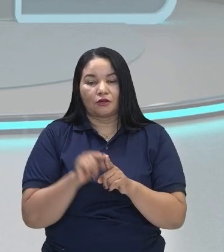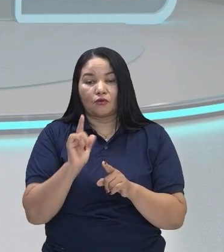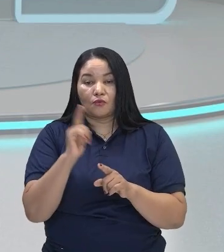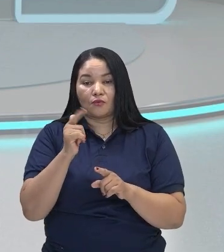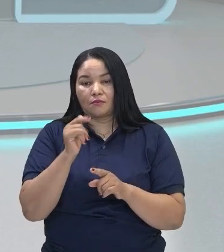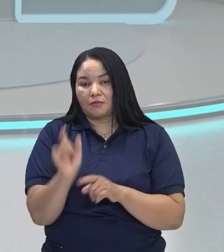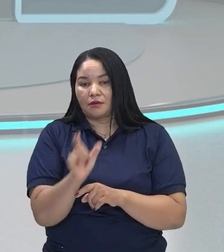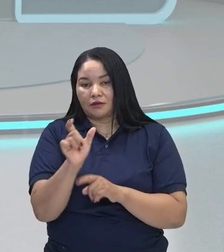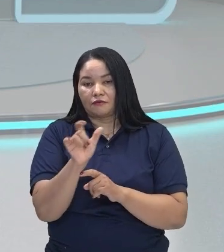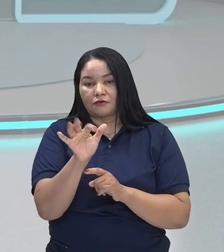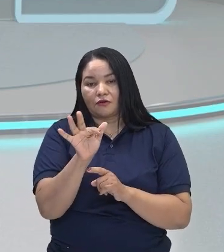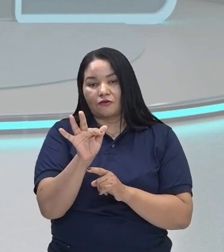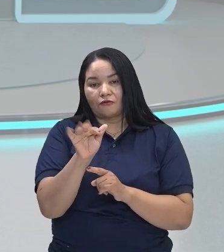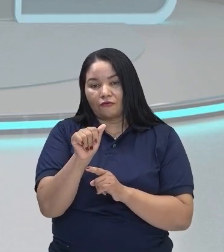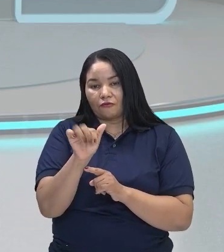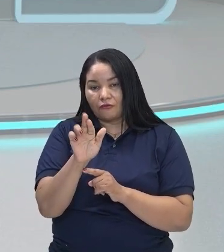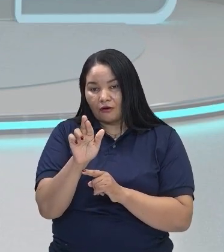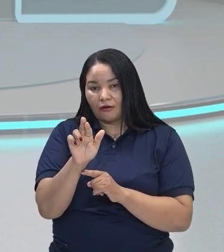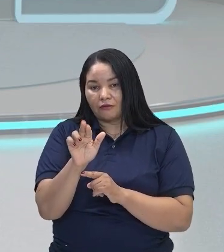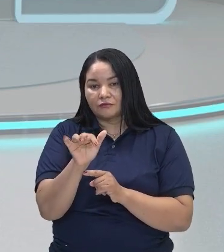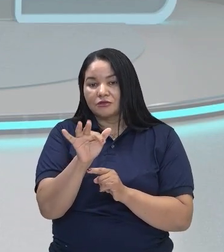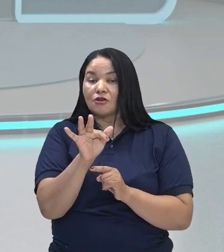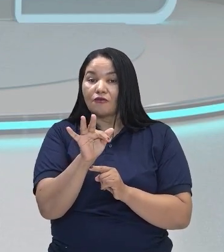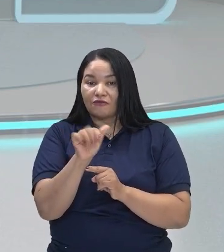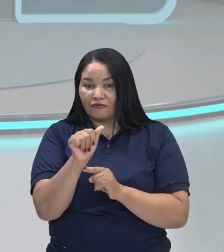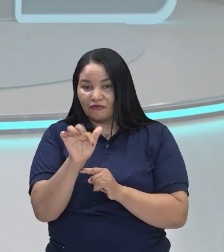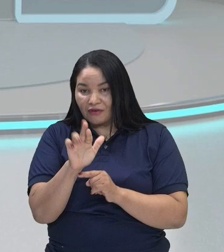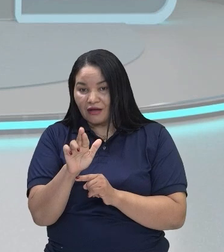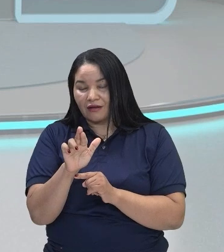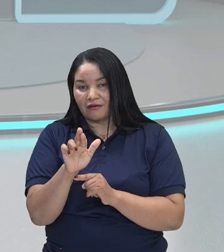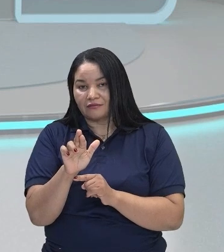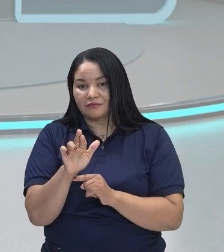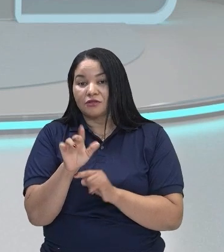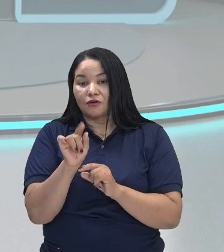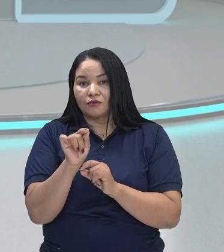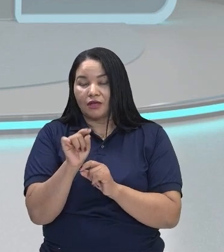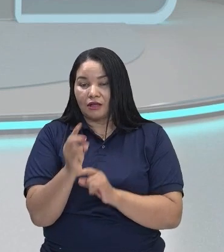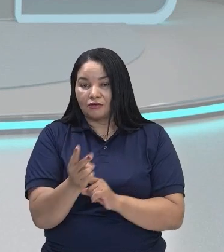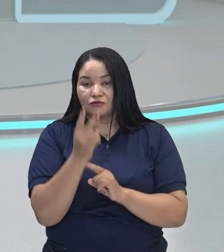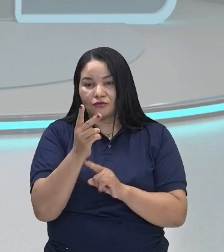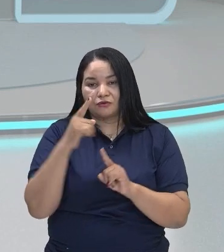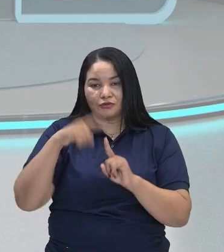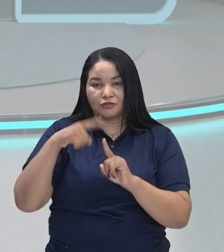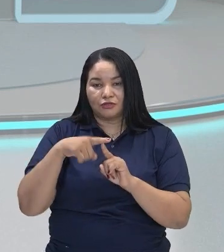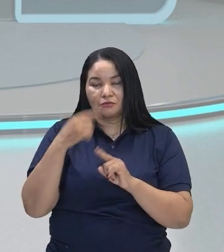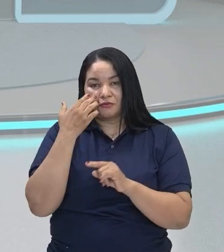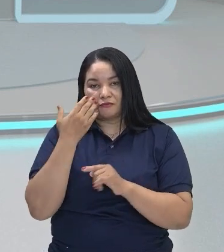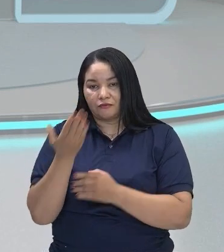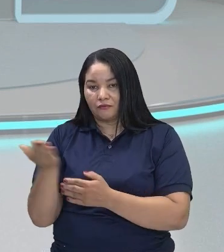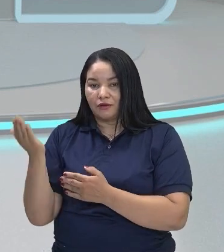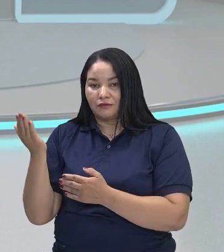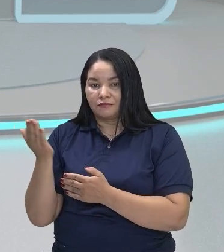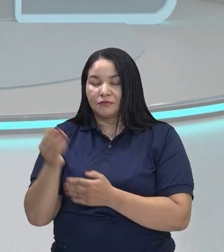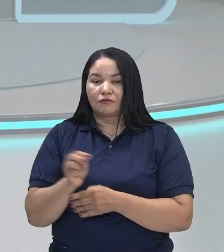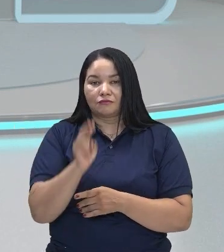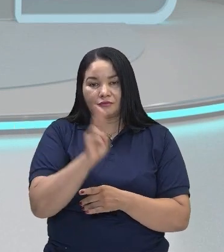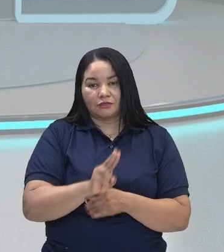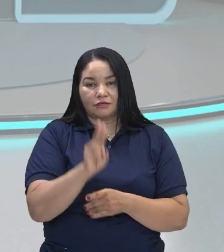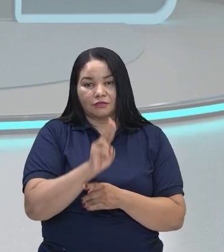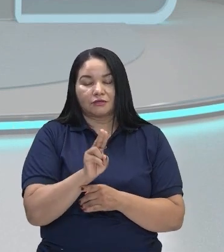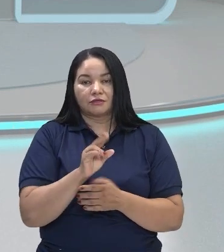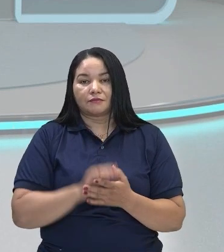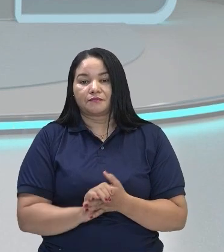Que é distante, the farthest or the furthest. São as 2 formas aí que nós utilizamos para